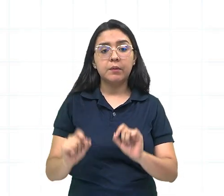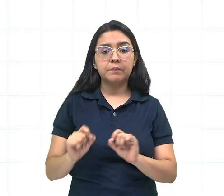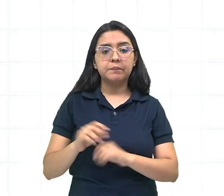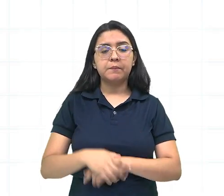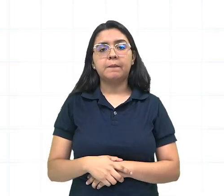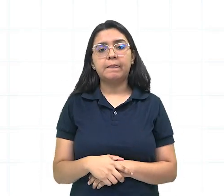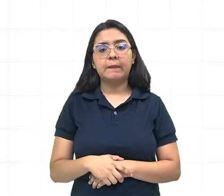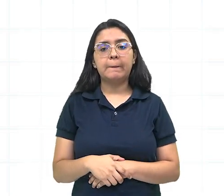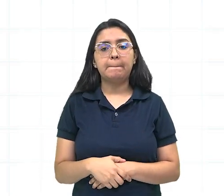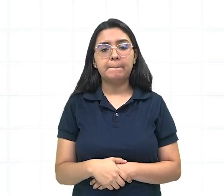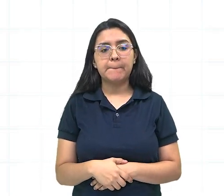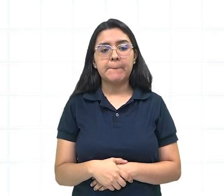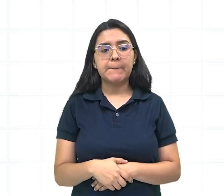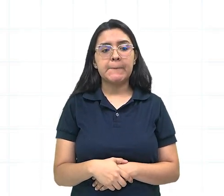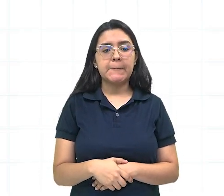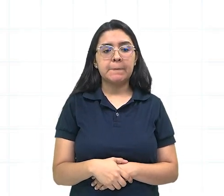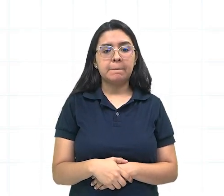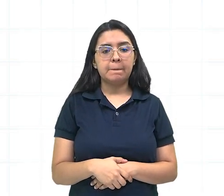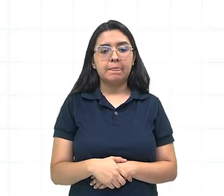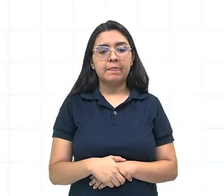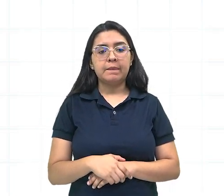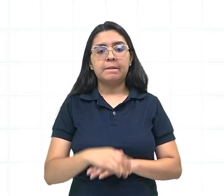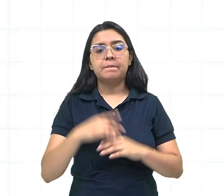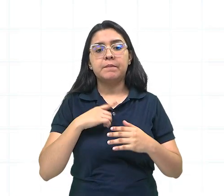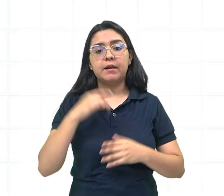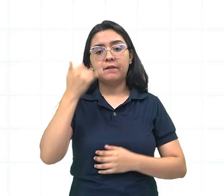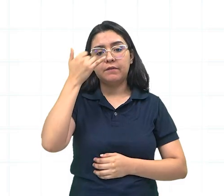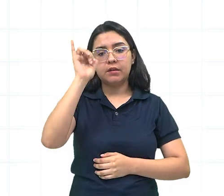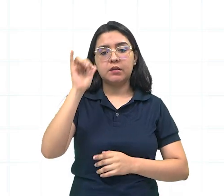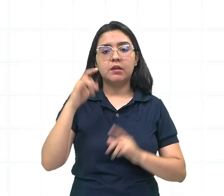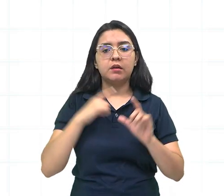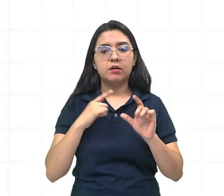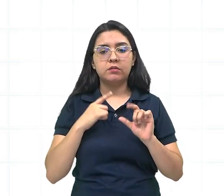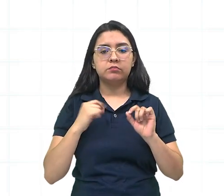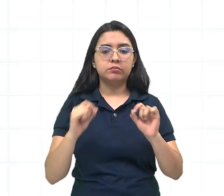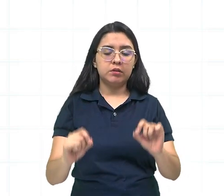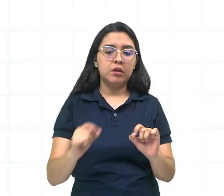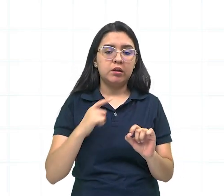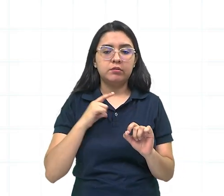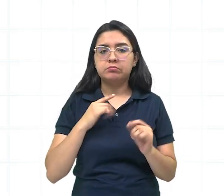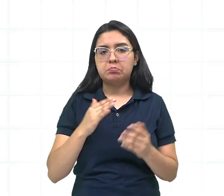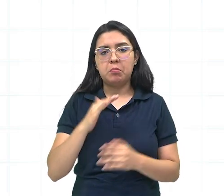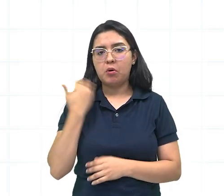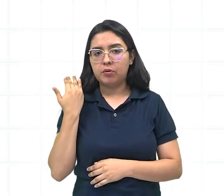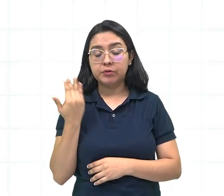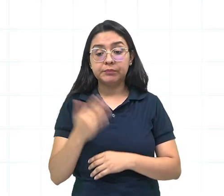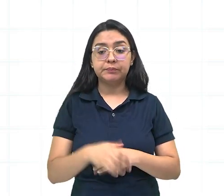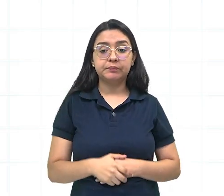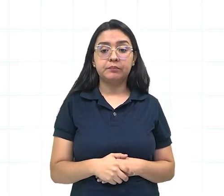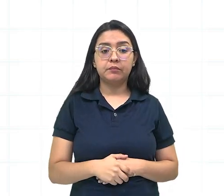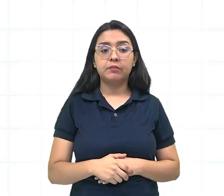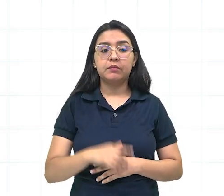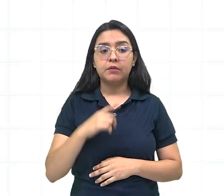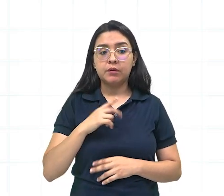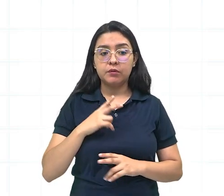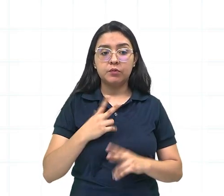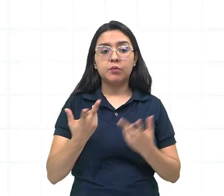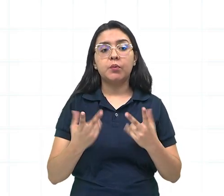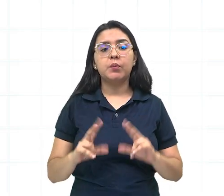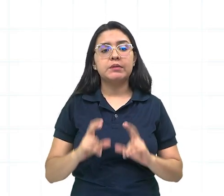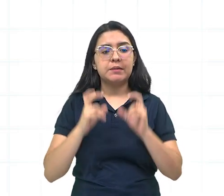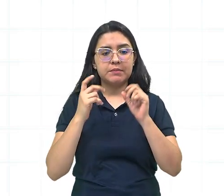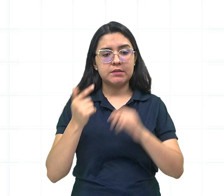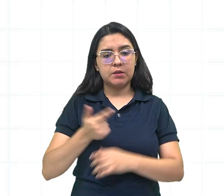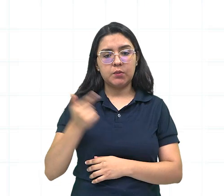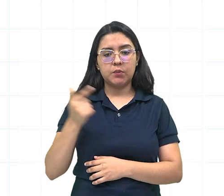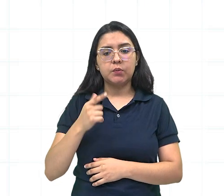exame primário feito para evitar possíveis fatalidades. No exame secundário, é